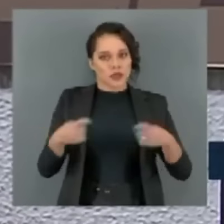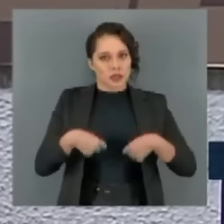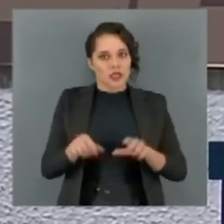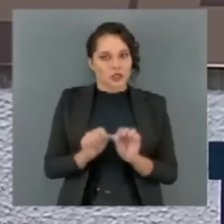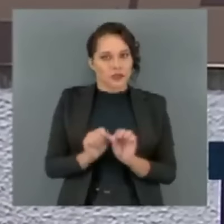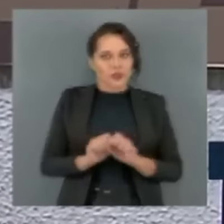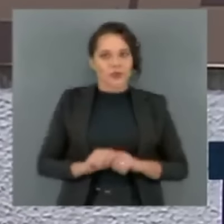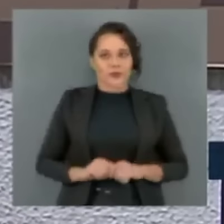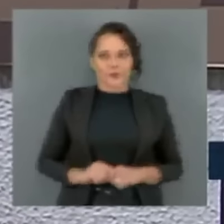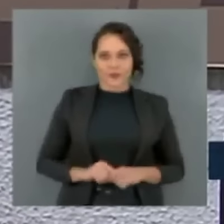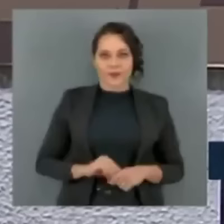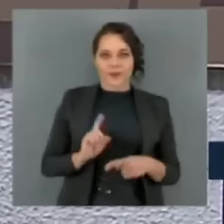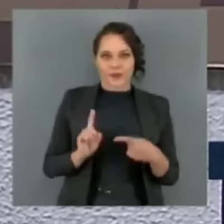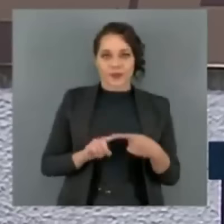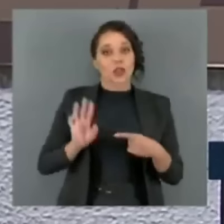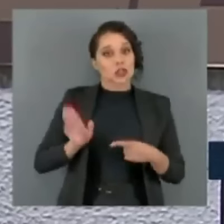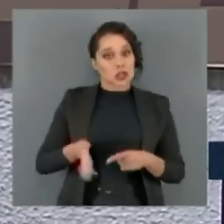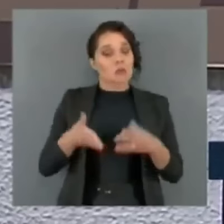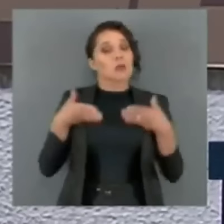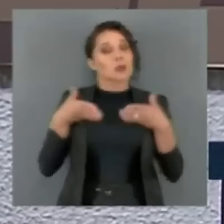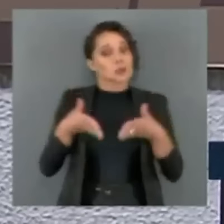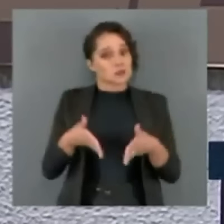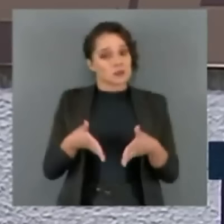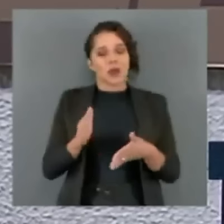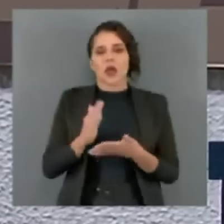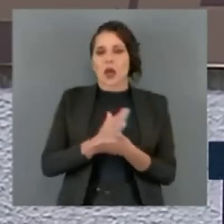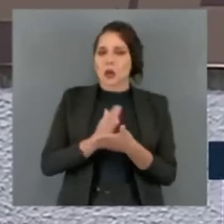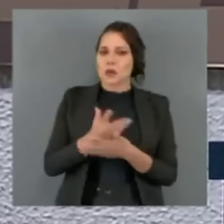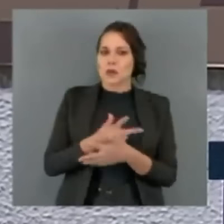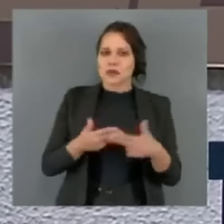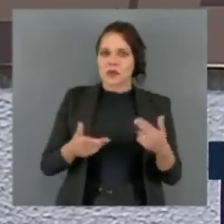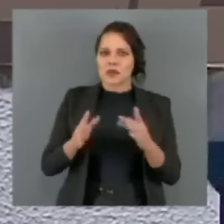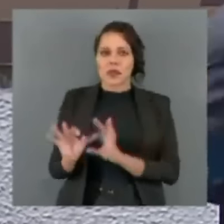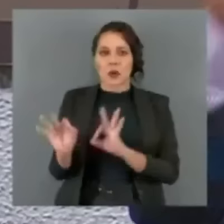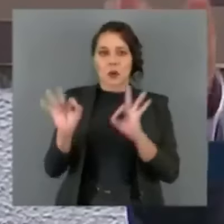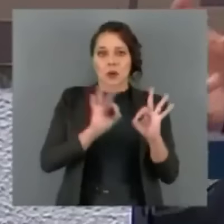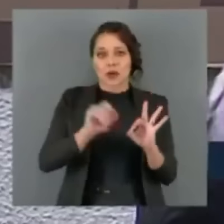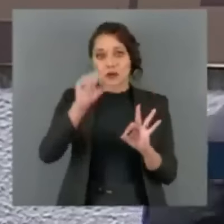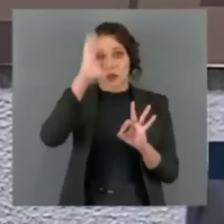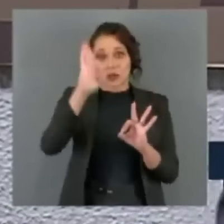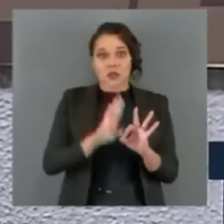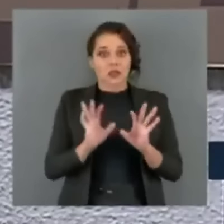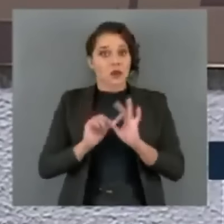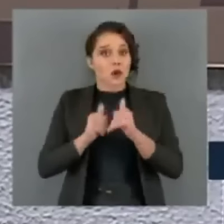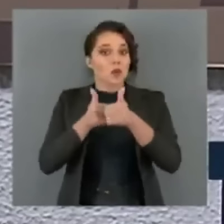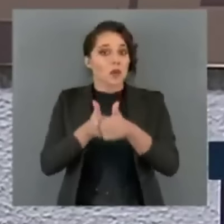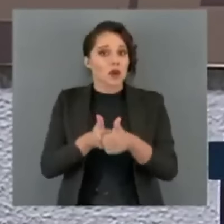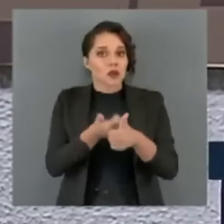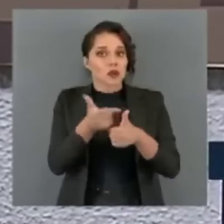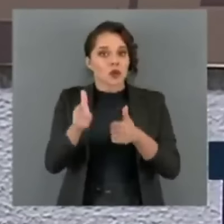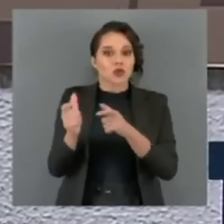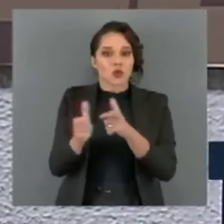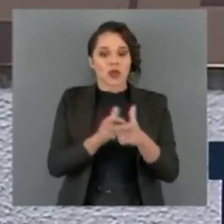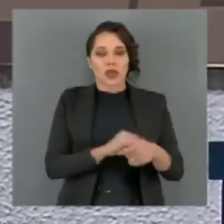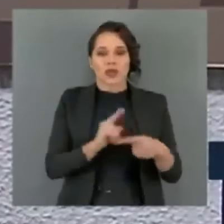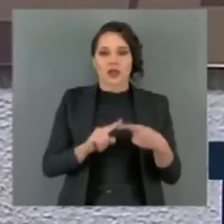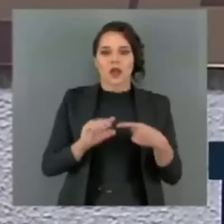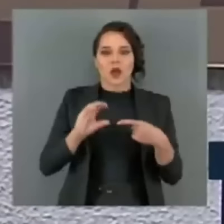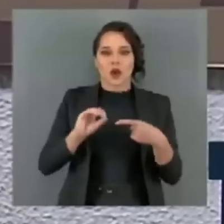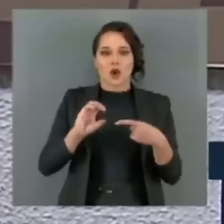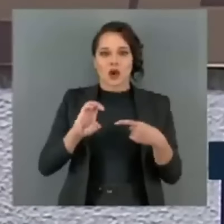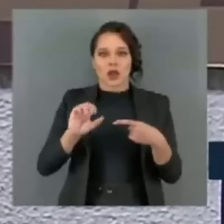fazer isso. Eu já participei de algumas vezes, acompanhei no Brasil, acompanhei em outros lugares, que são a